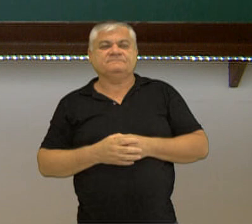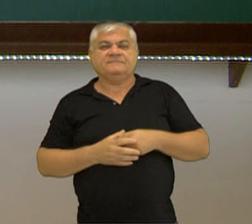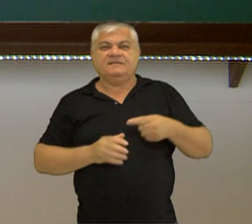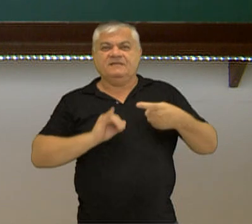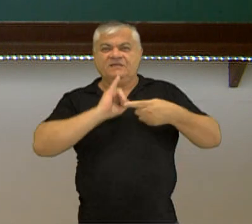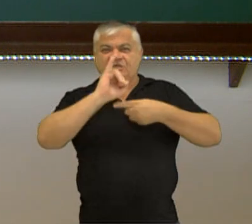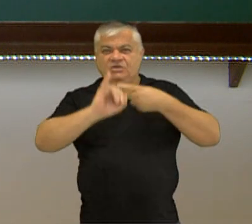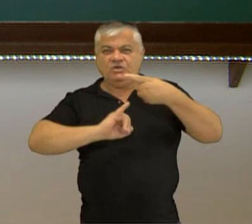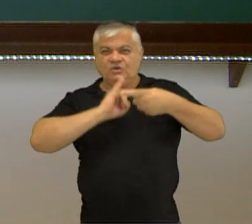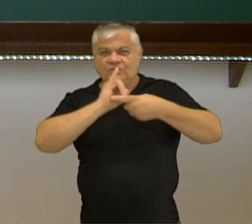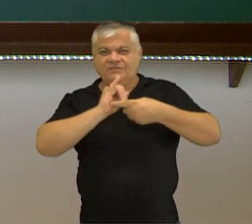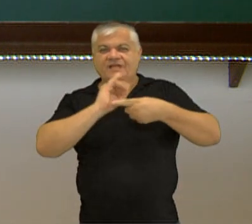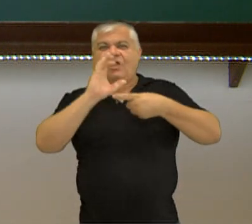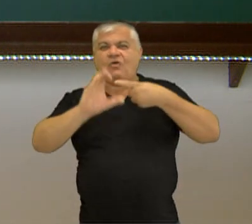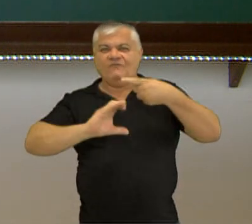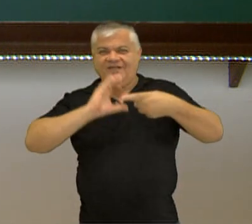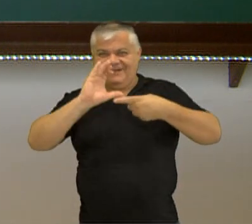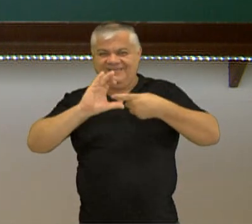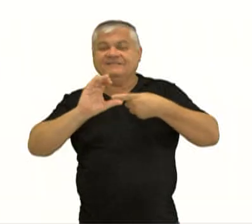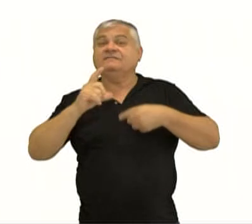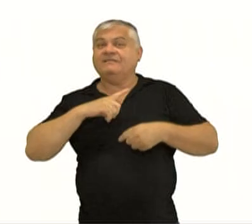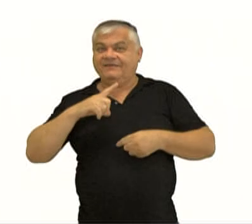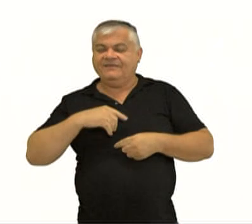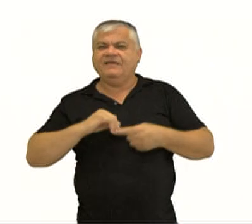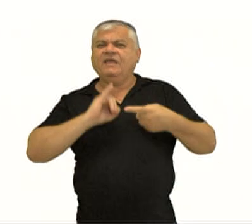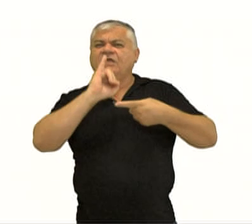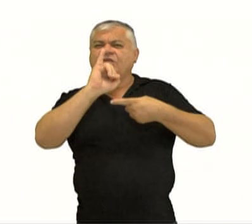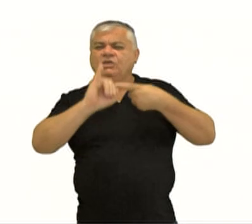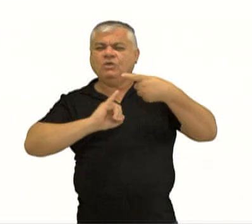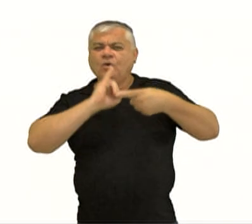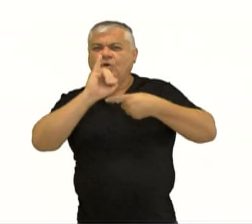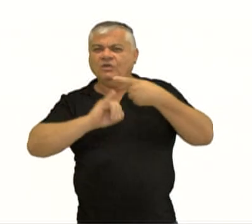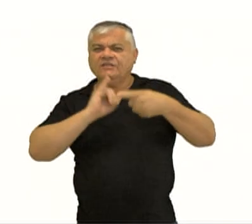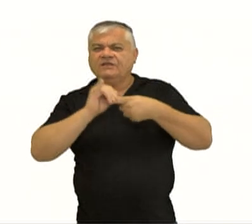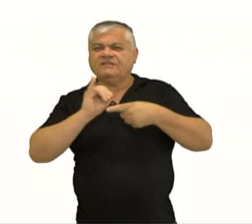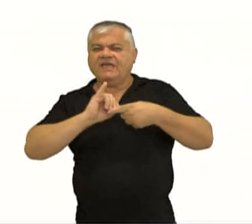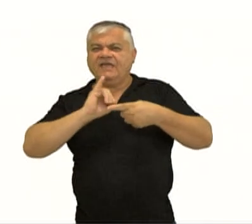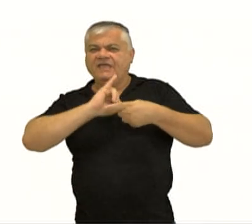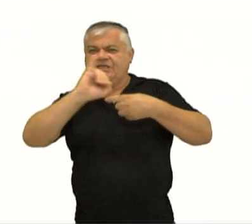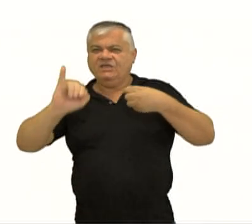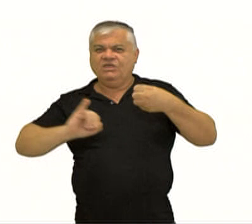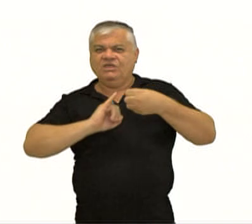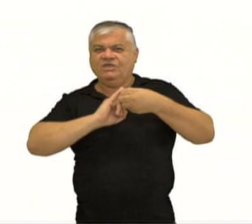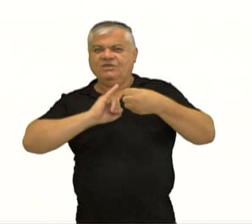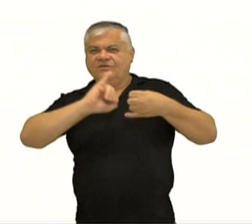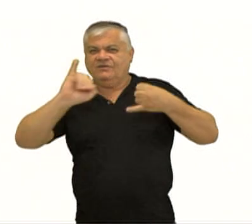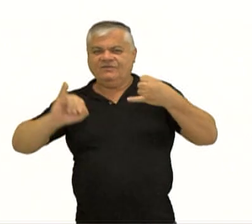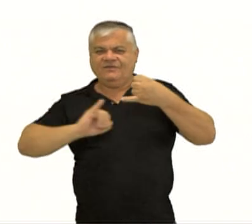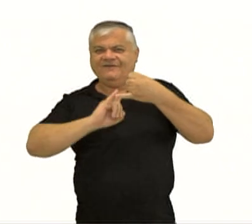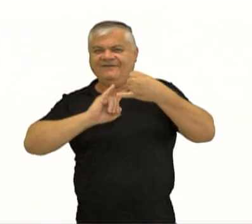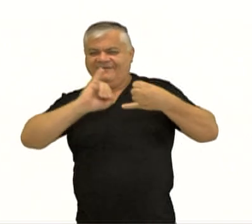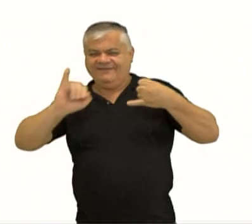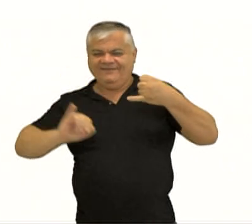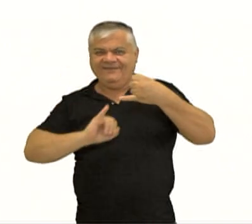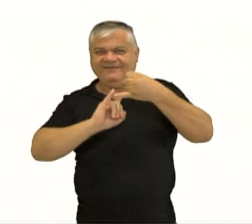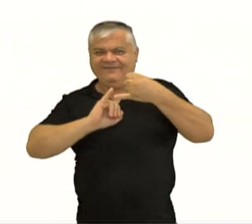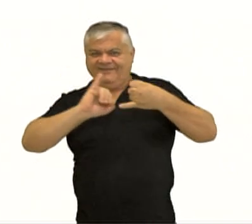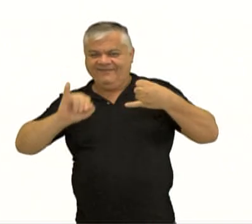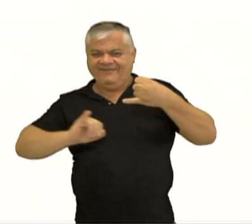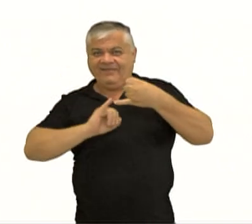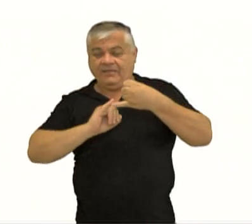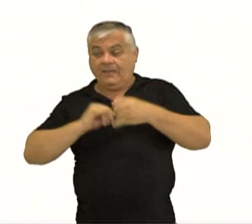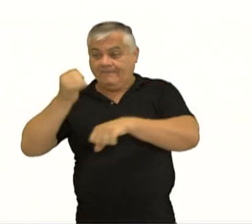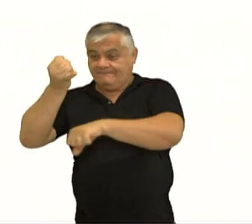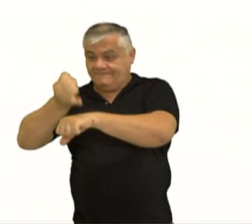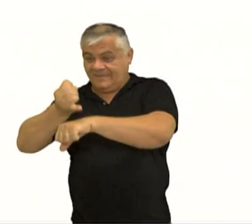a ligação covalente. A ligação iônica acontece entre íons. Sempre vai ser entre metal e não metal.